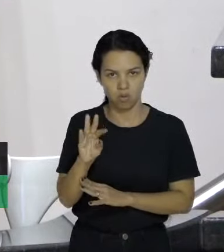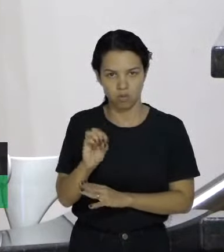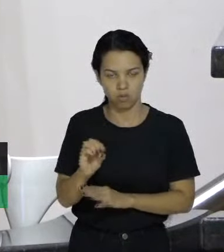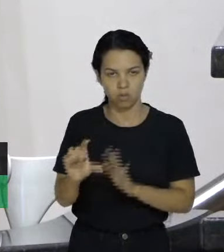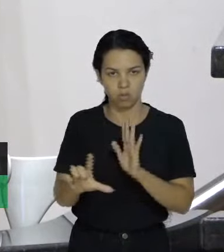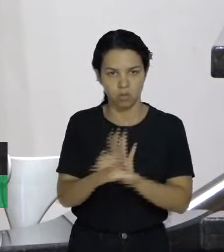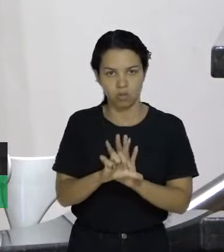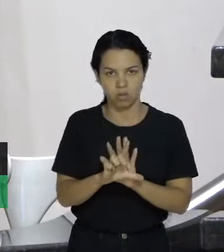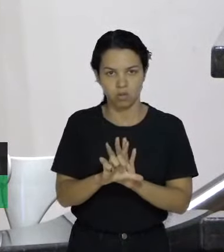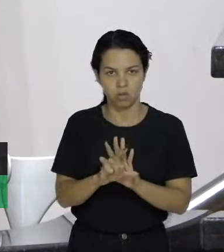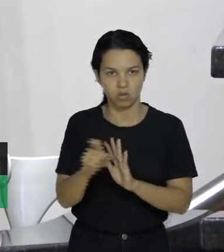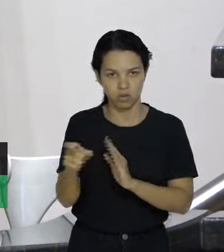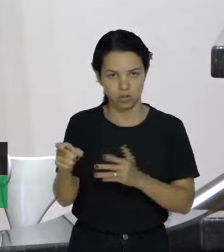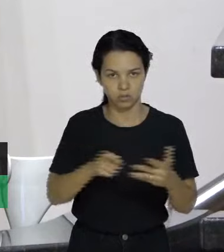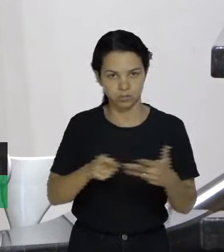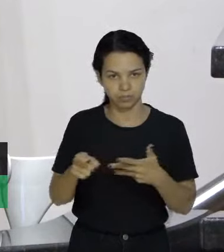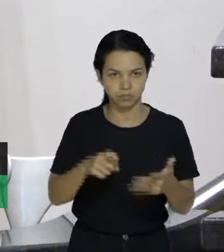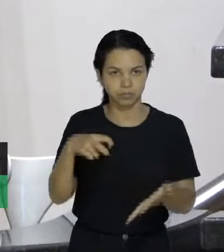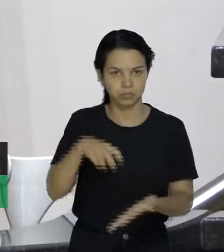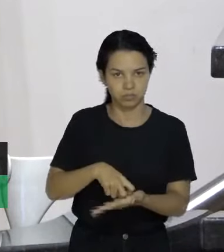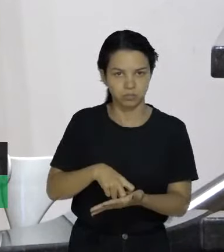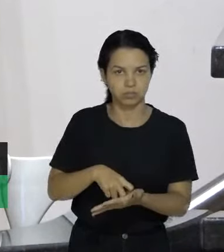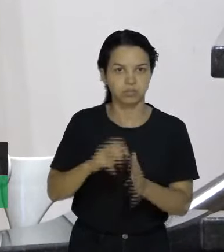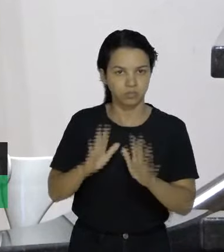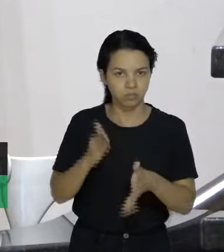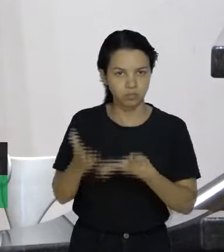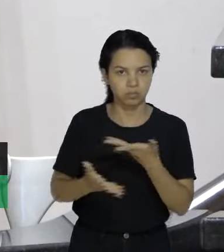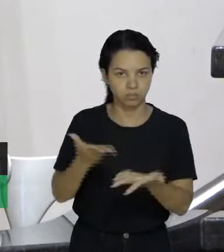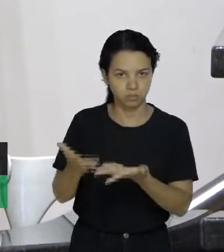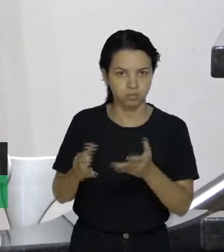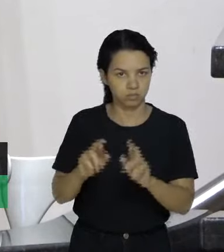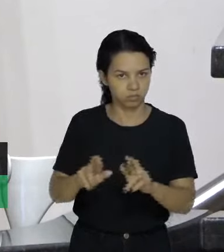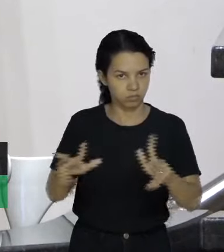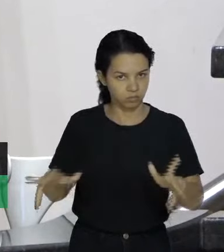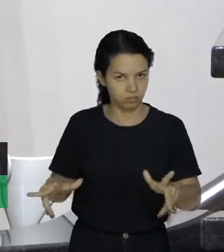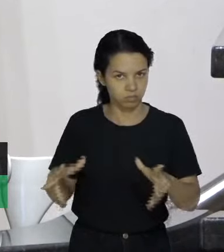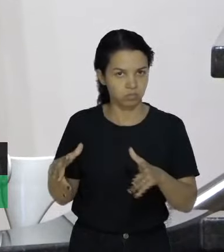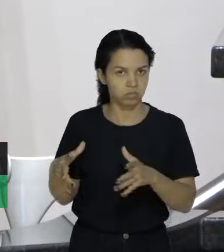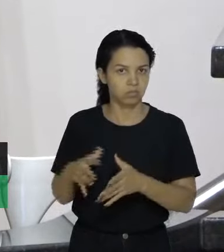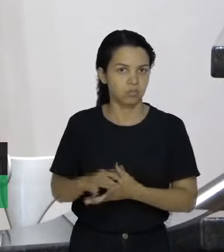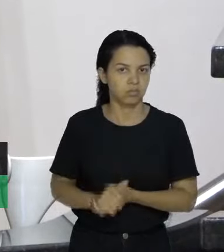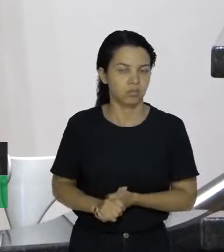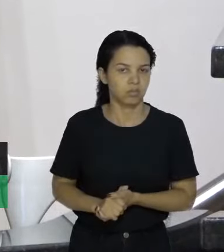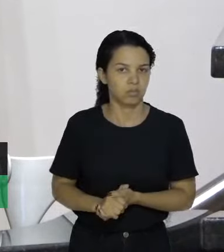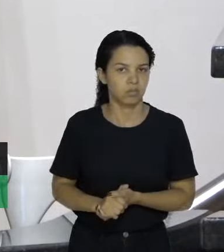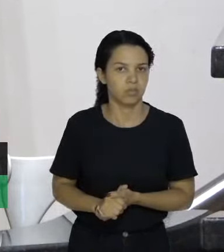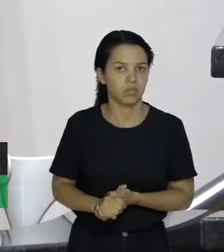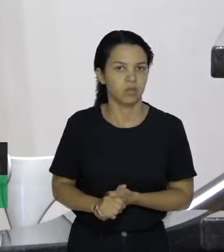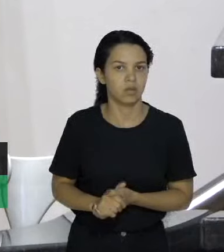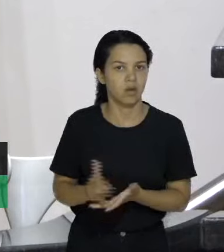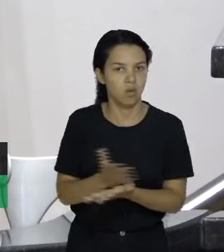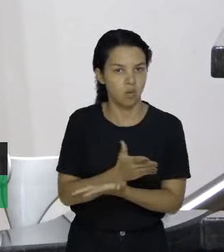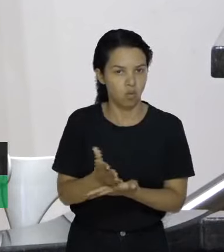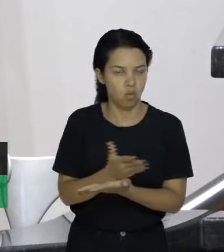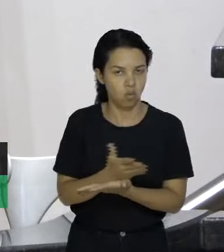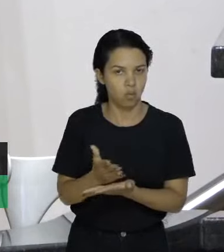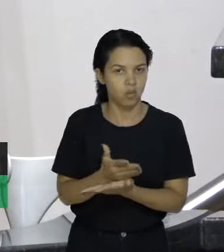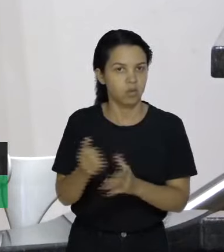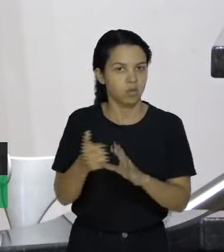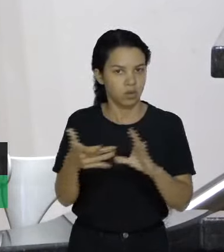já fazem já trazem tratamentos distintos para presos em situações específicas como